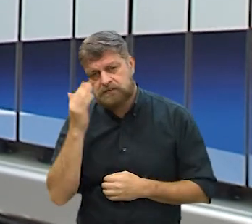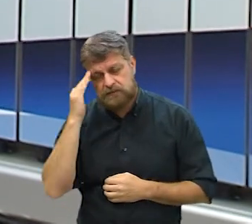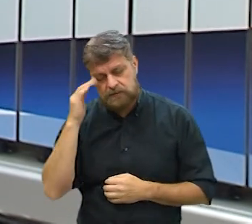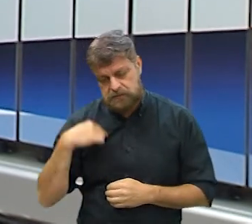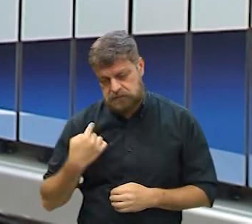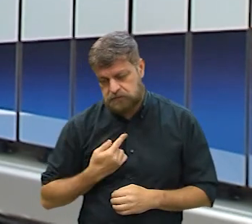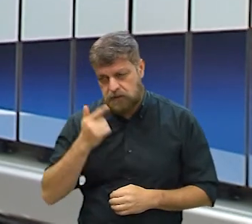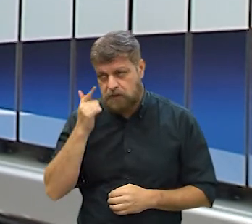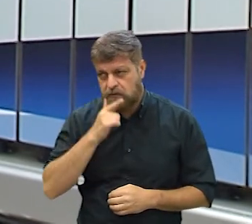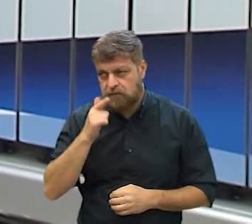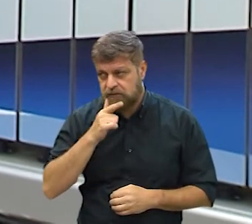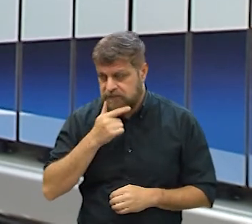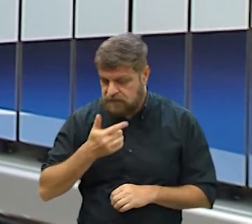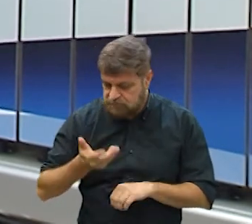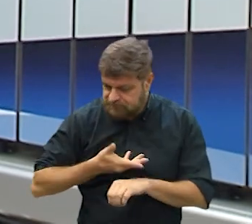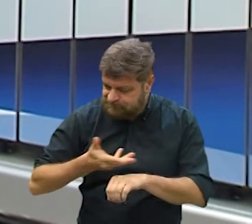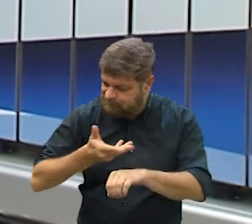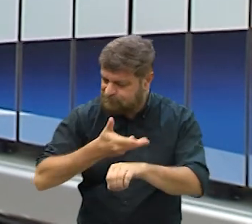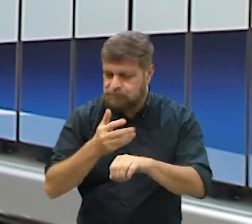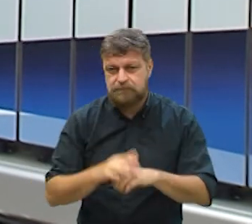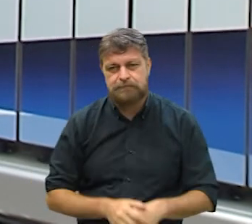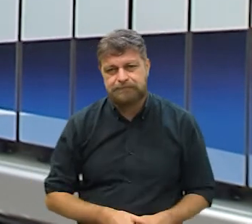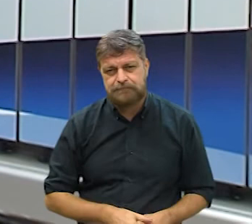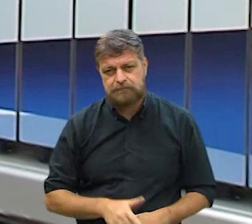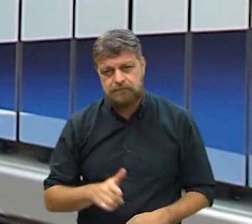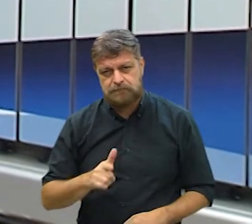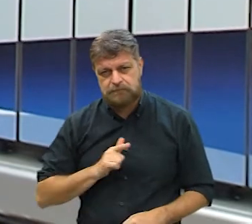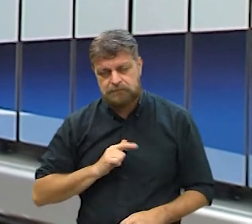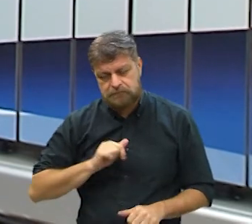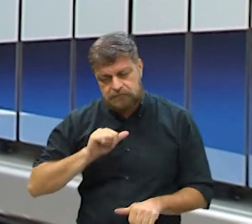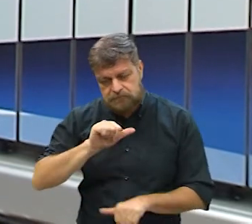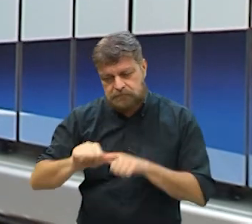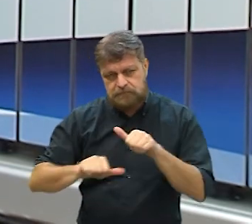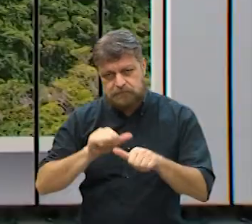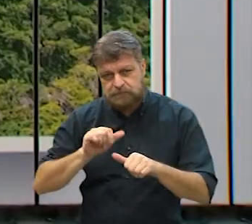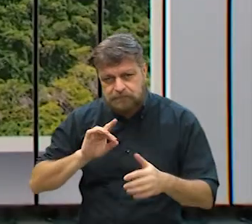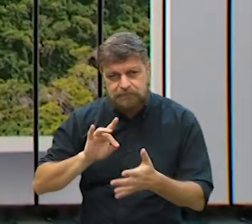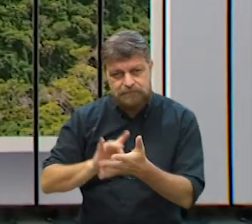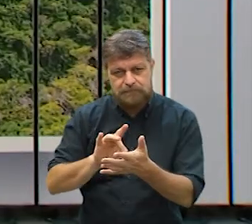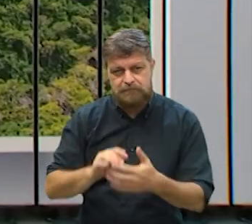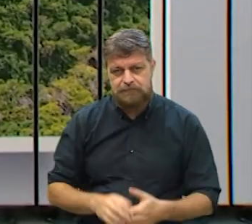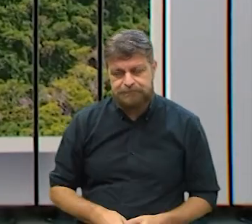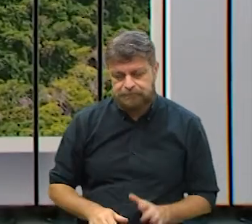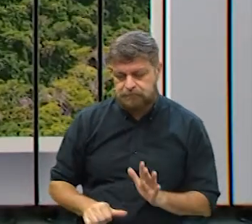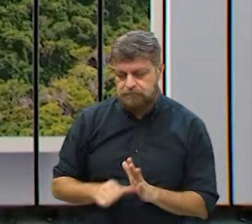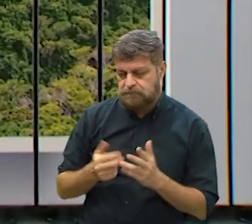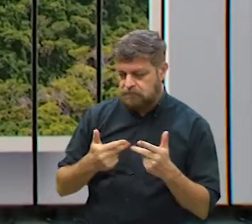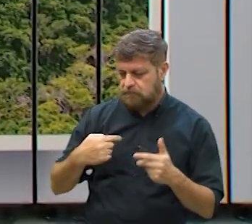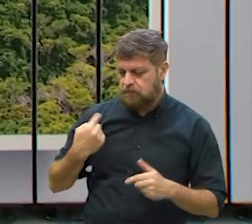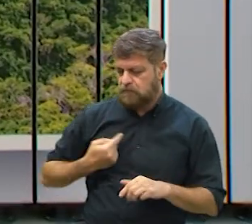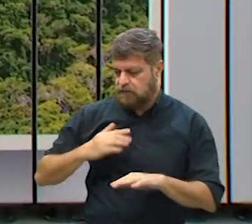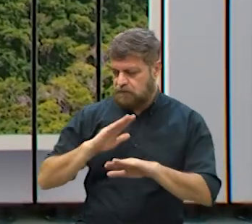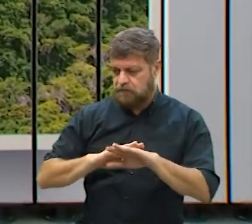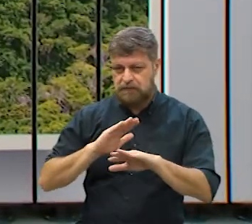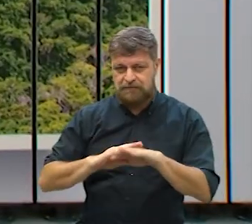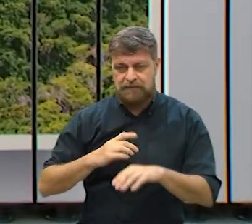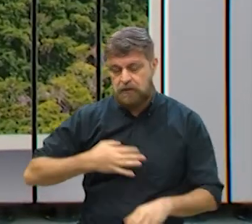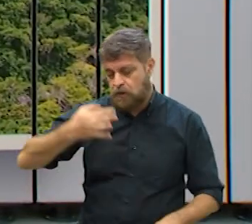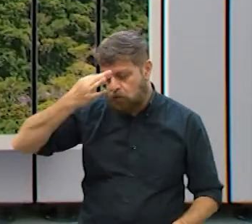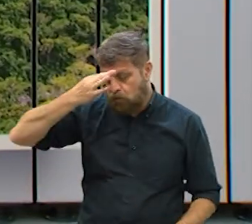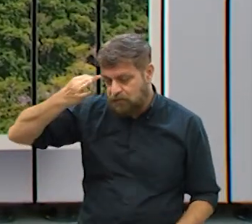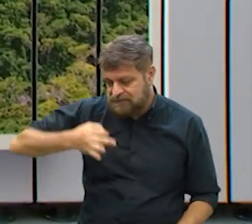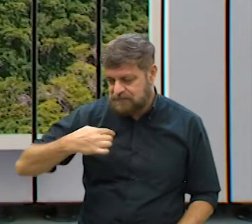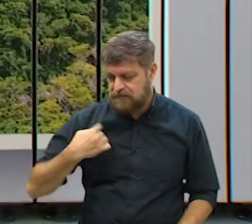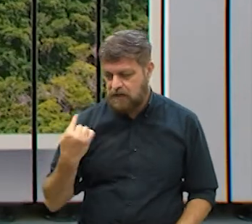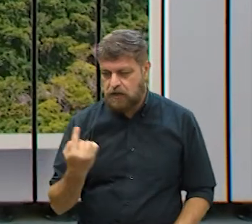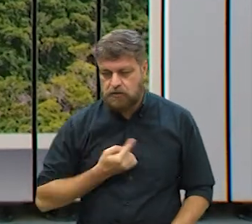gente consegue acelerar este processo para continuar mudando esta realidade? A primeira coisa que nós temos que fazer é ter a consciência de que